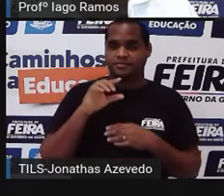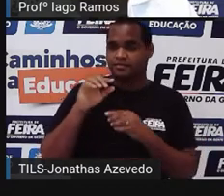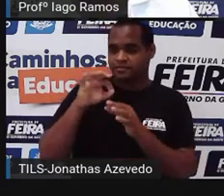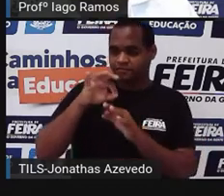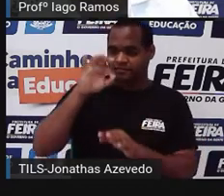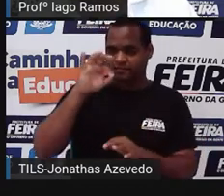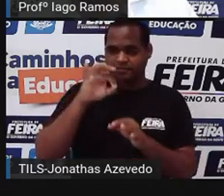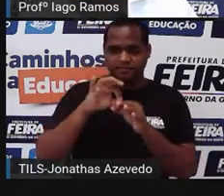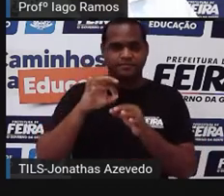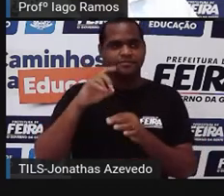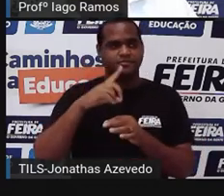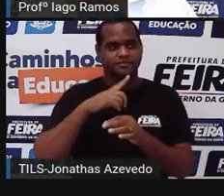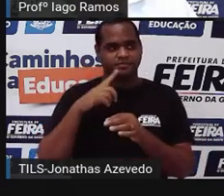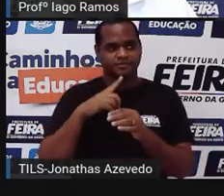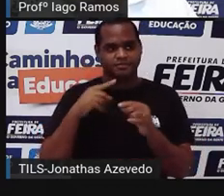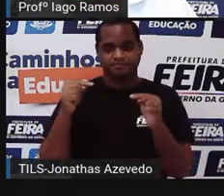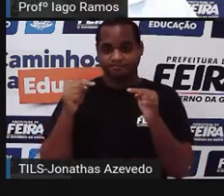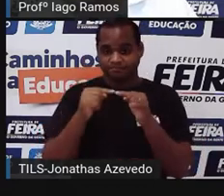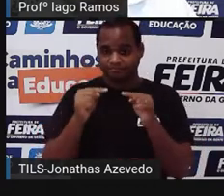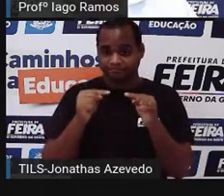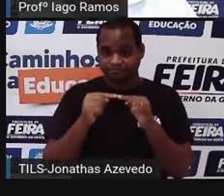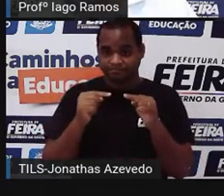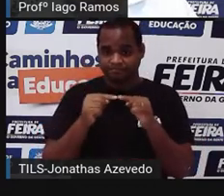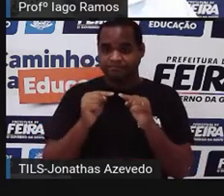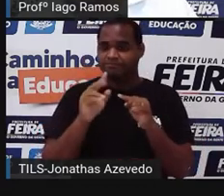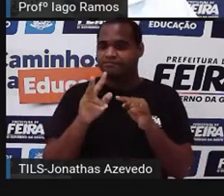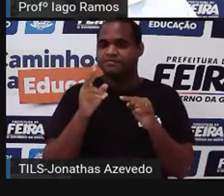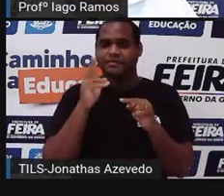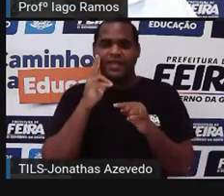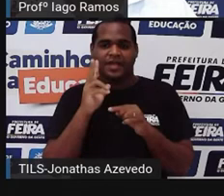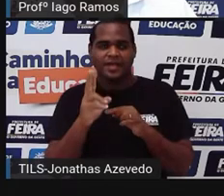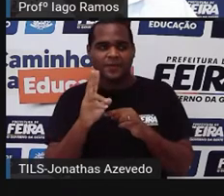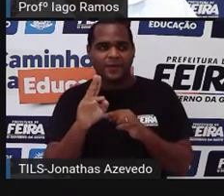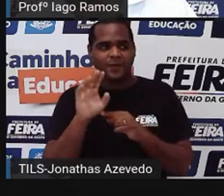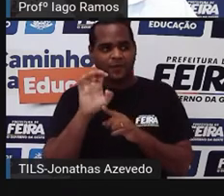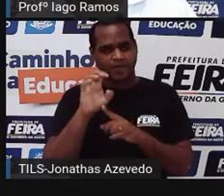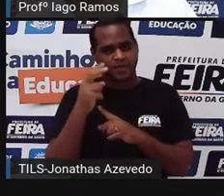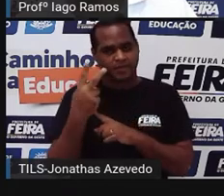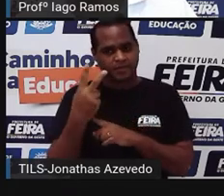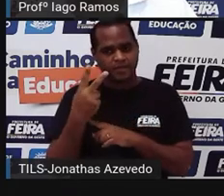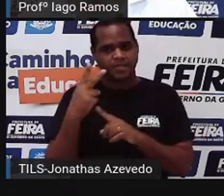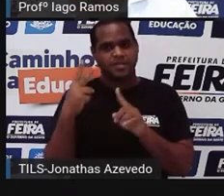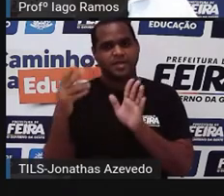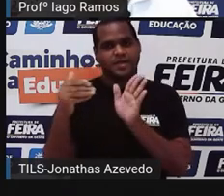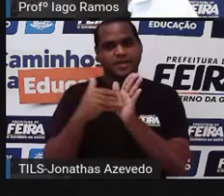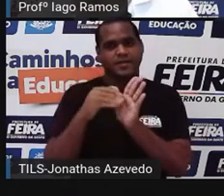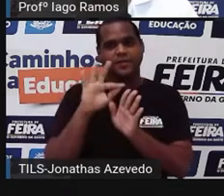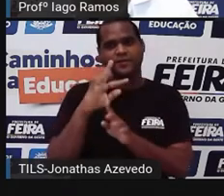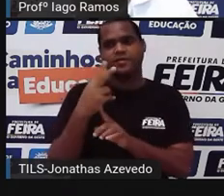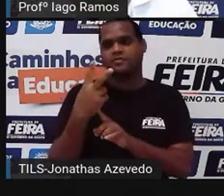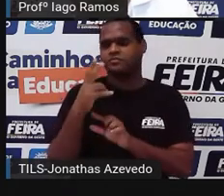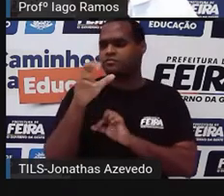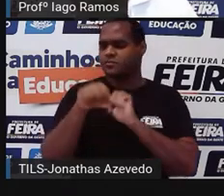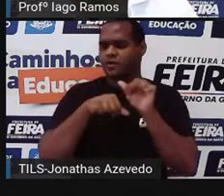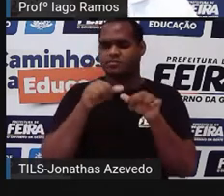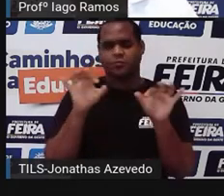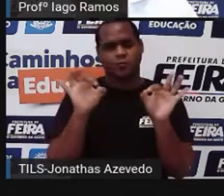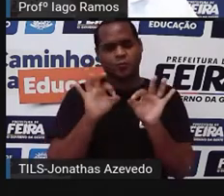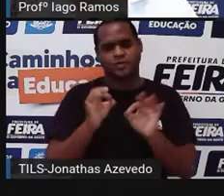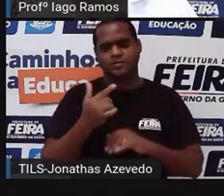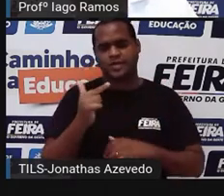essa mesma medida é a medida do e 2 até o F2 não muda